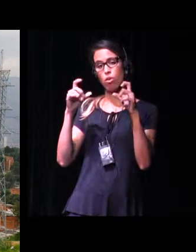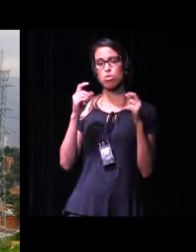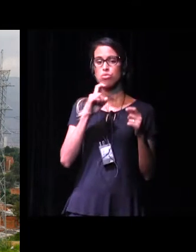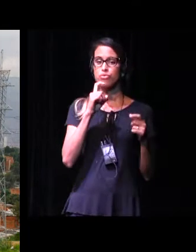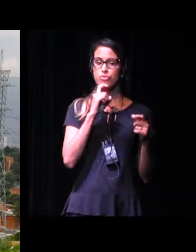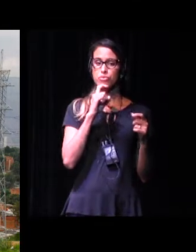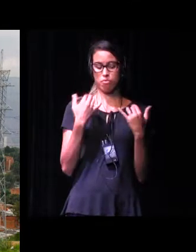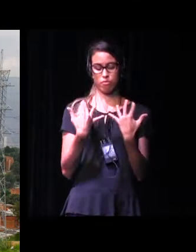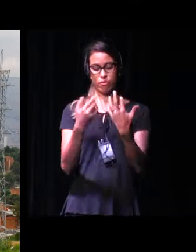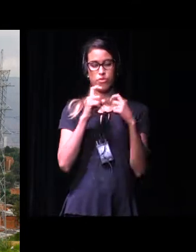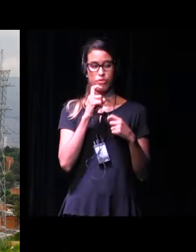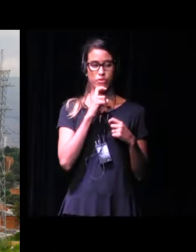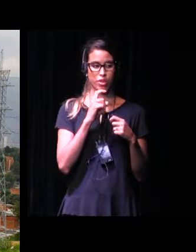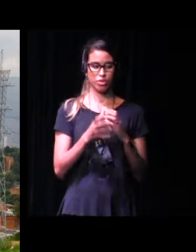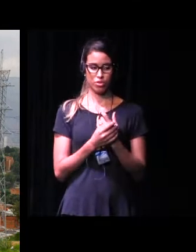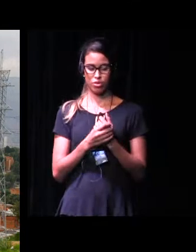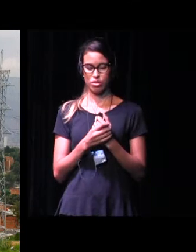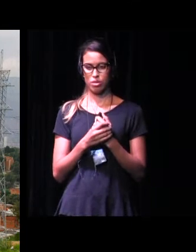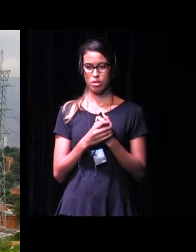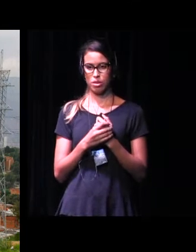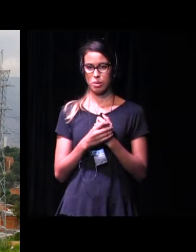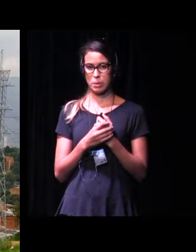Uma fotomontagem em verde.